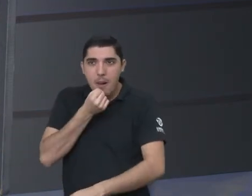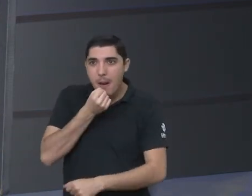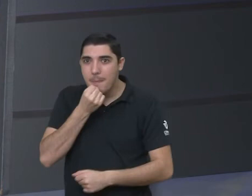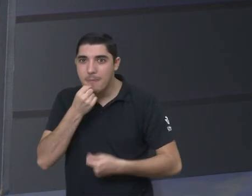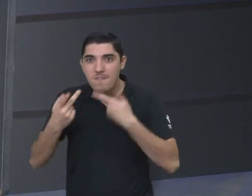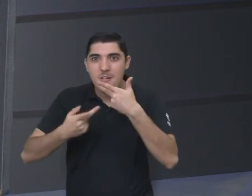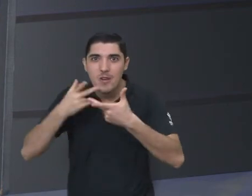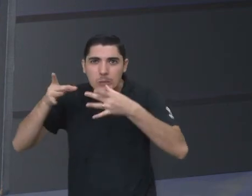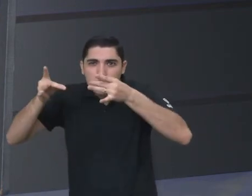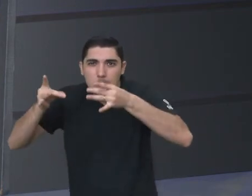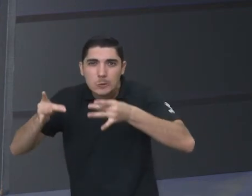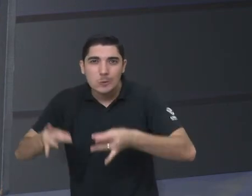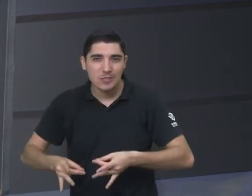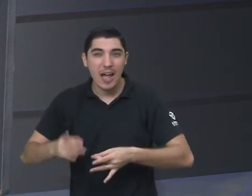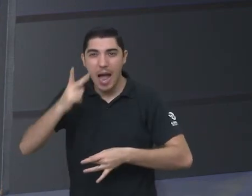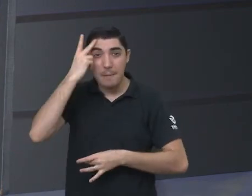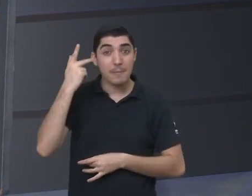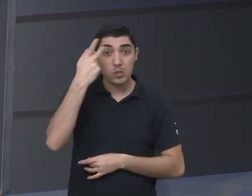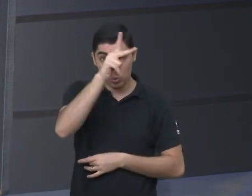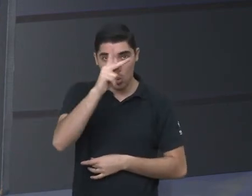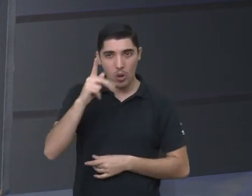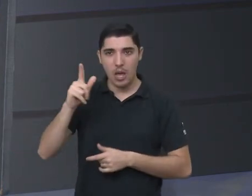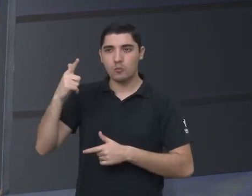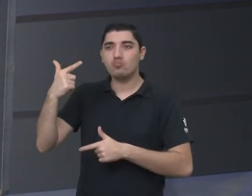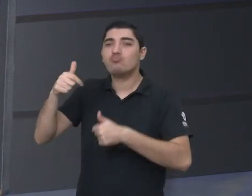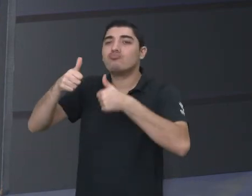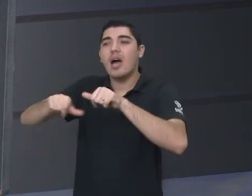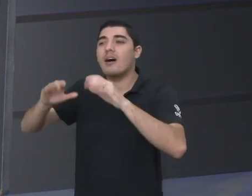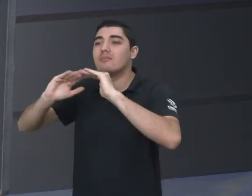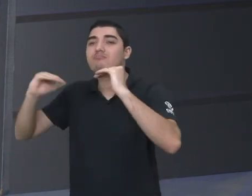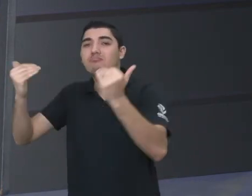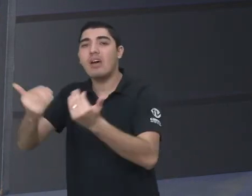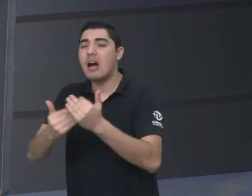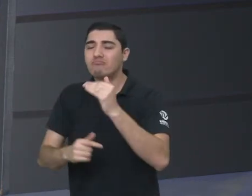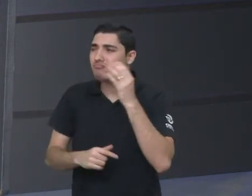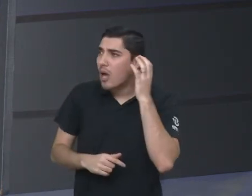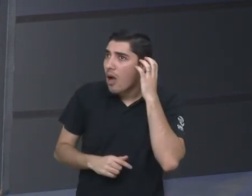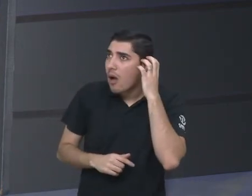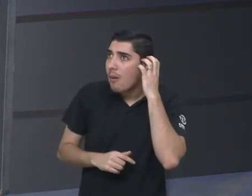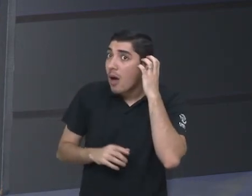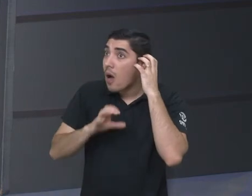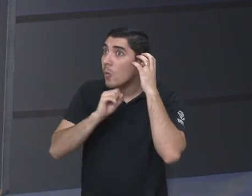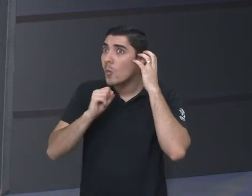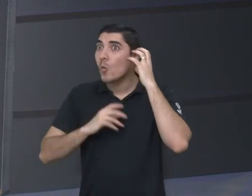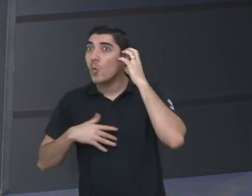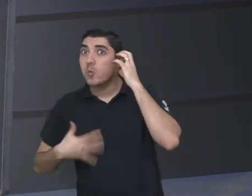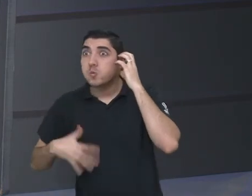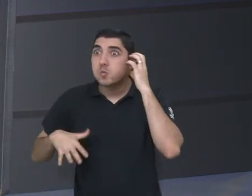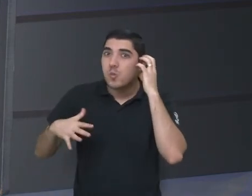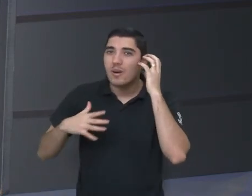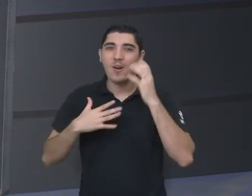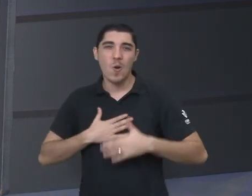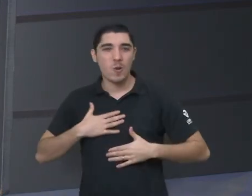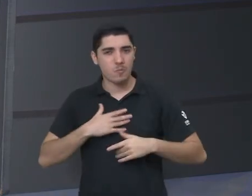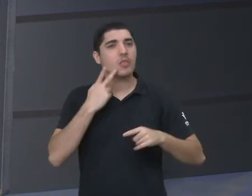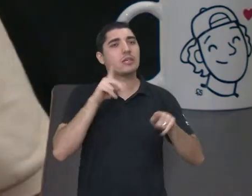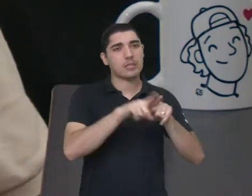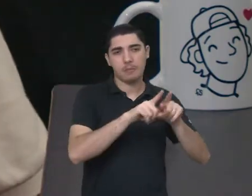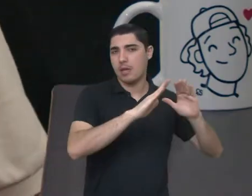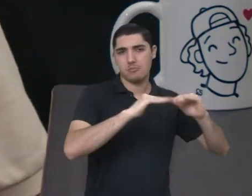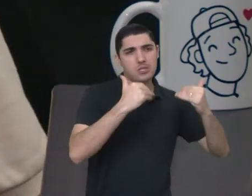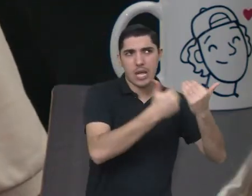aí eu fui para São Paulo, na Editora Abril, da Editora Abril trabalhei na Philips, em São Paulo também, na área comercial, recursos humanos da